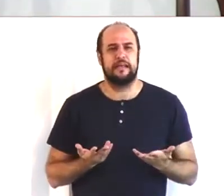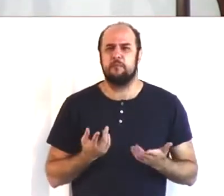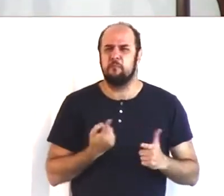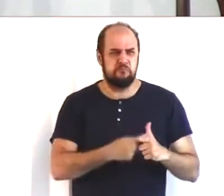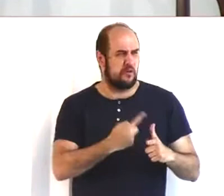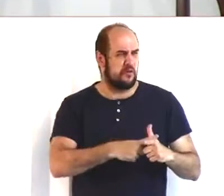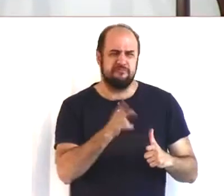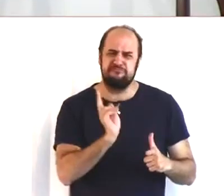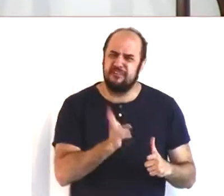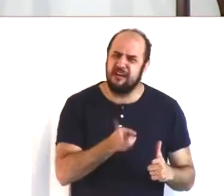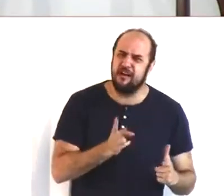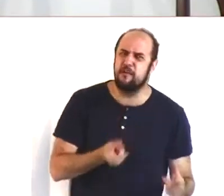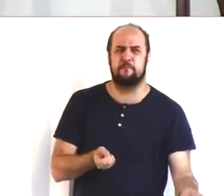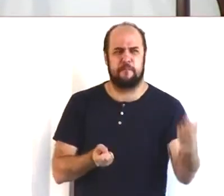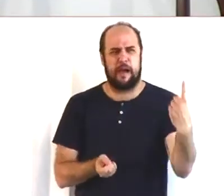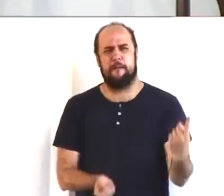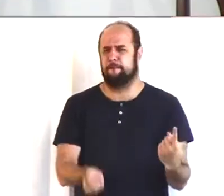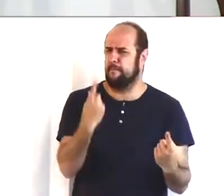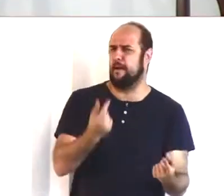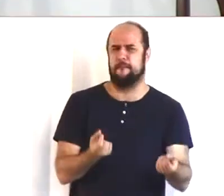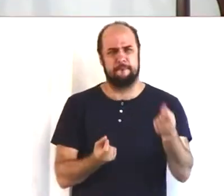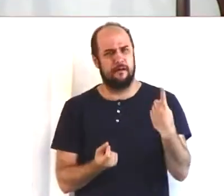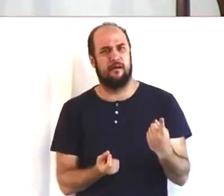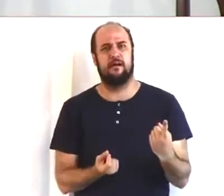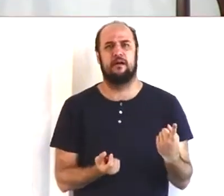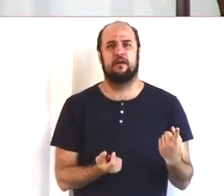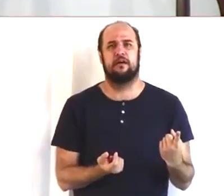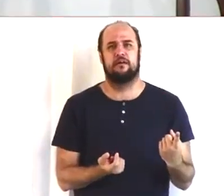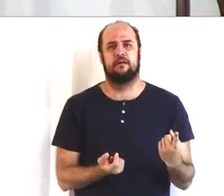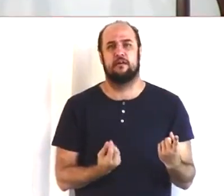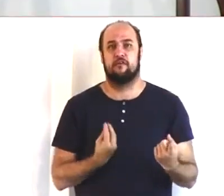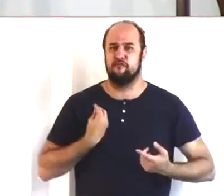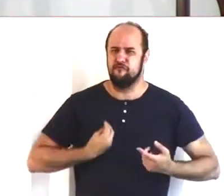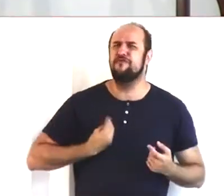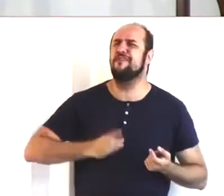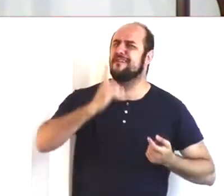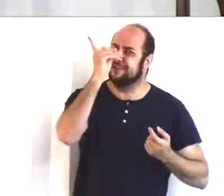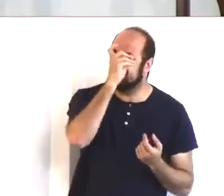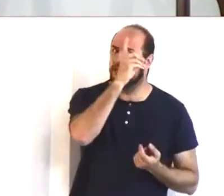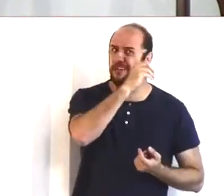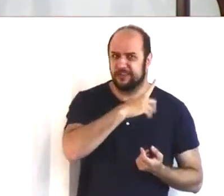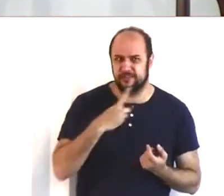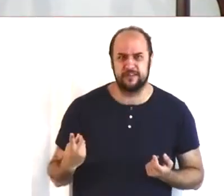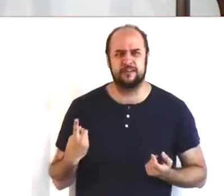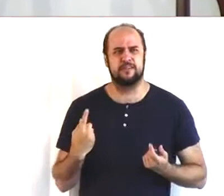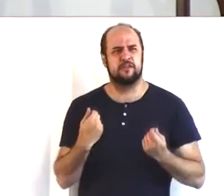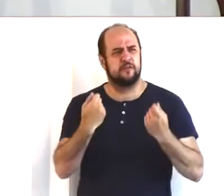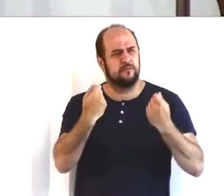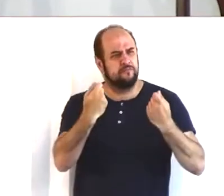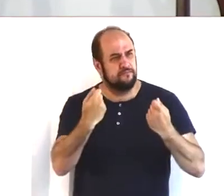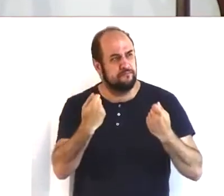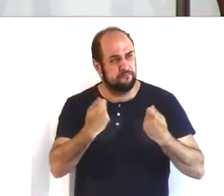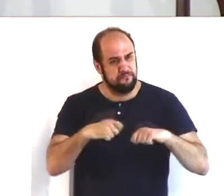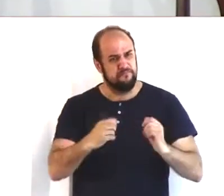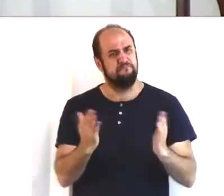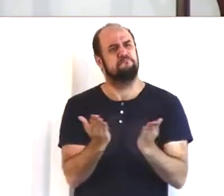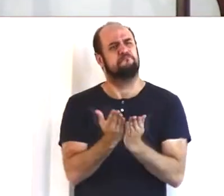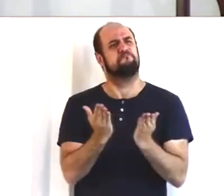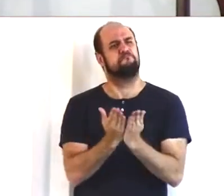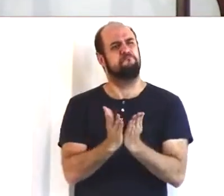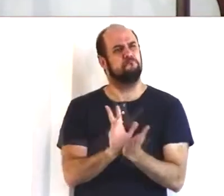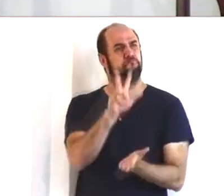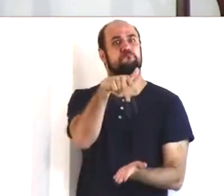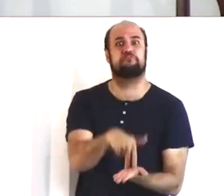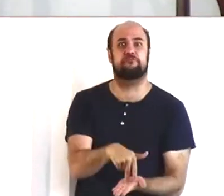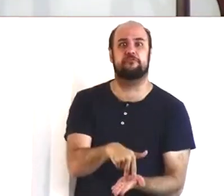mais drásticos da vida, se nestes momentos a virtude cristã não aparece, o que é que está